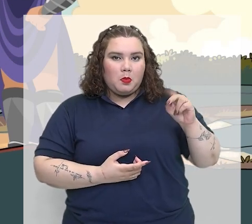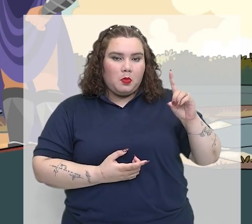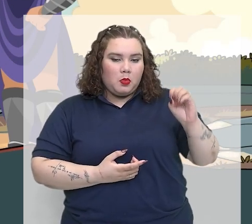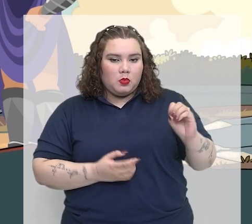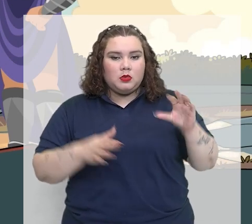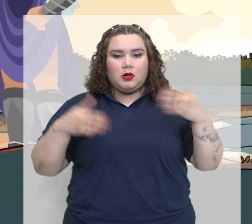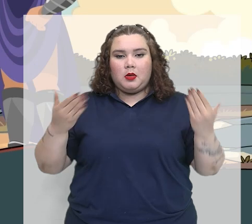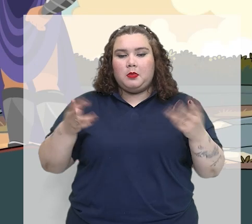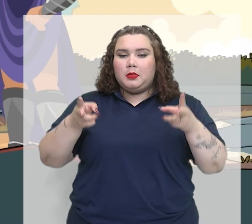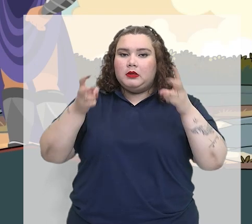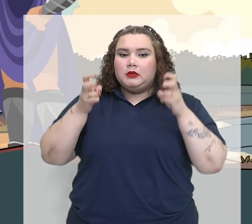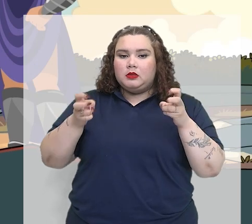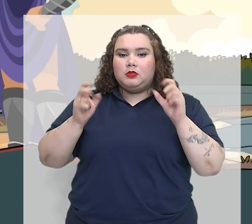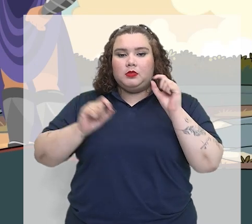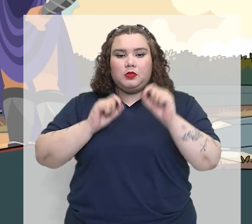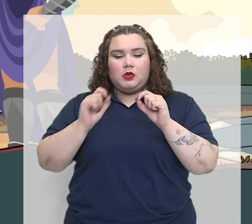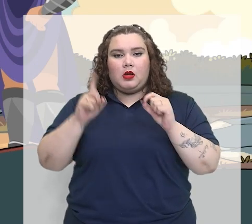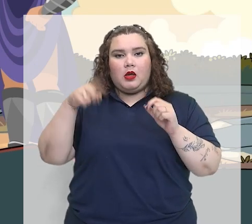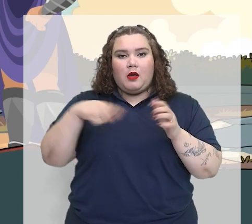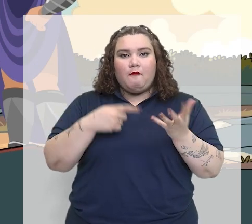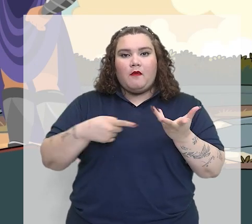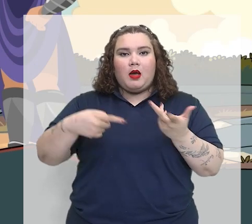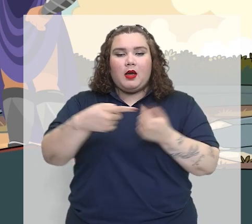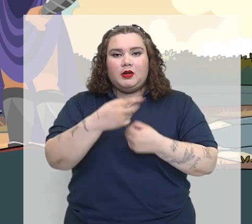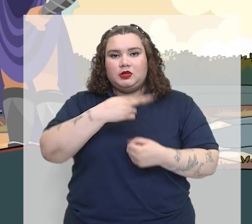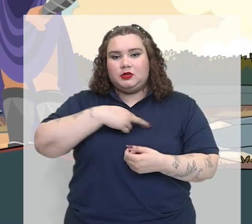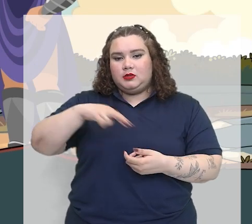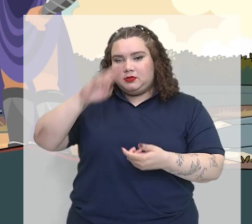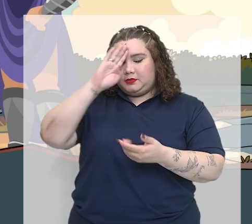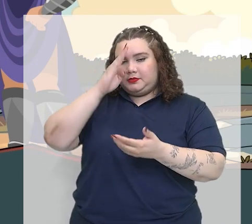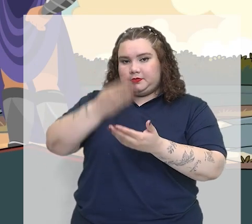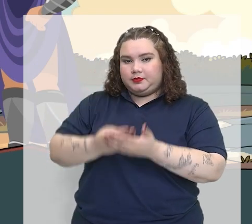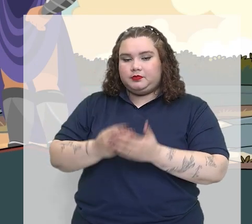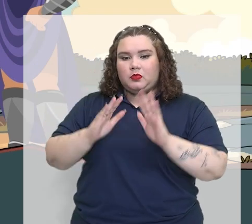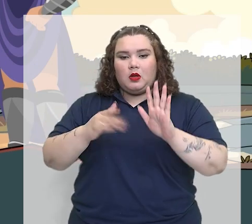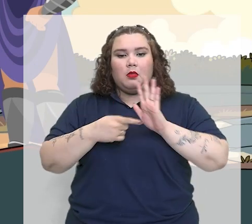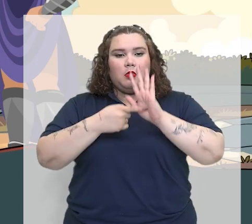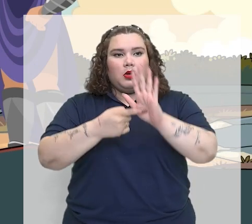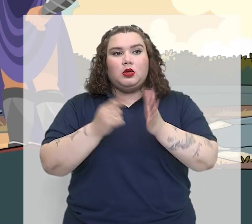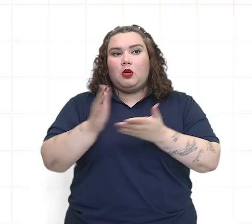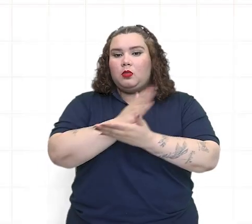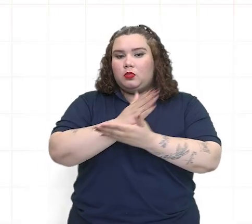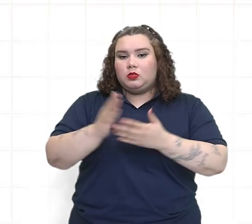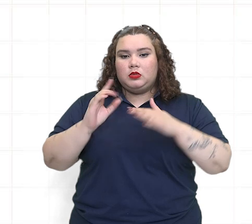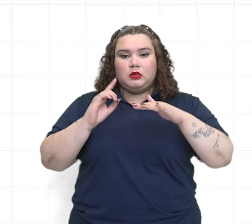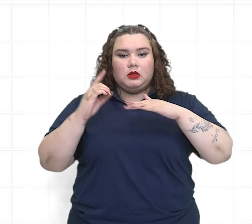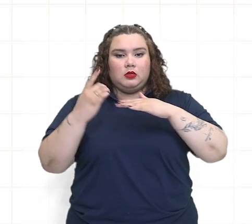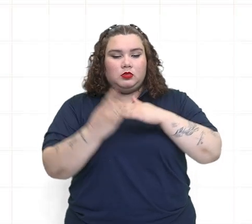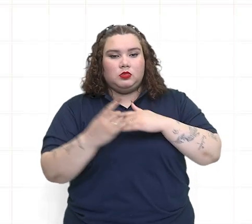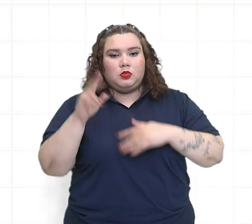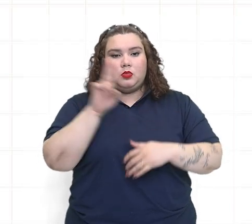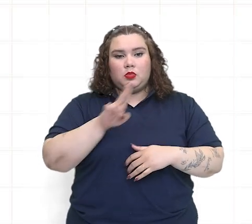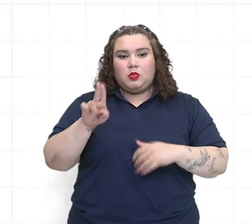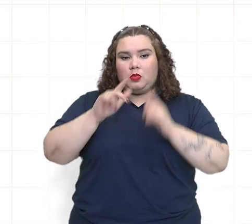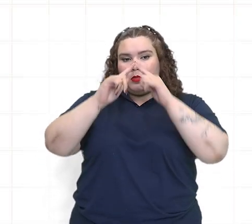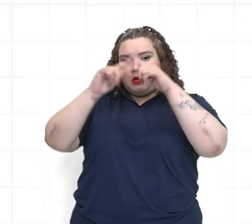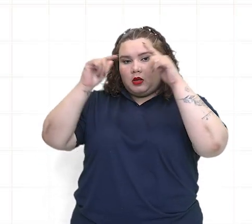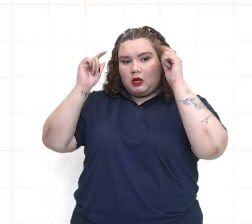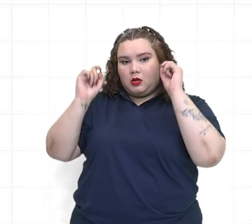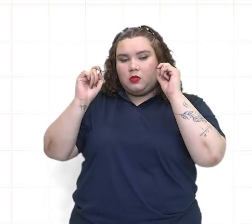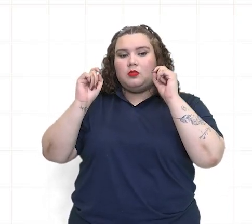vocês observarem, então, o politeísmo. E acompanhe comigo alguns deuses, né? Em nomes gregos e romanos,